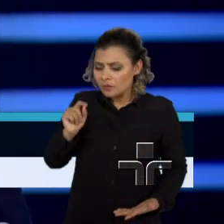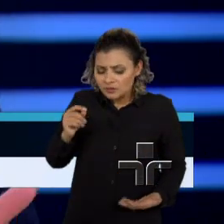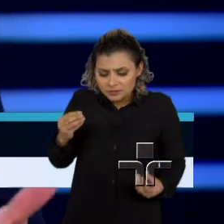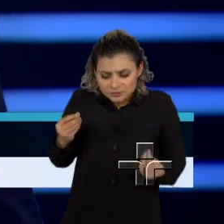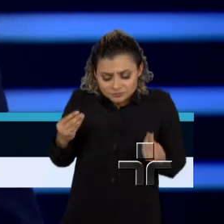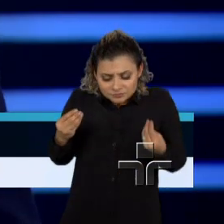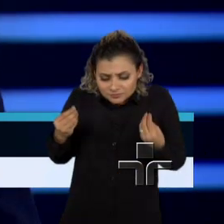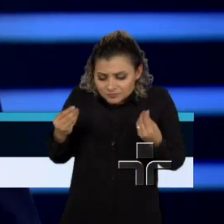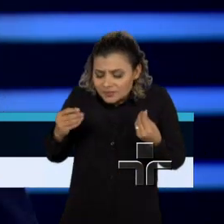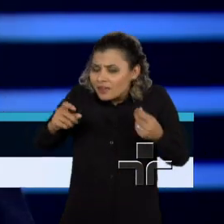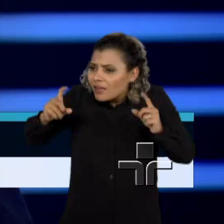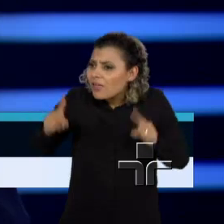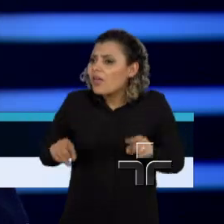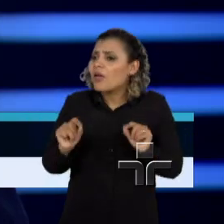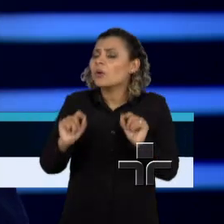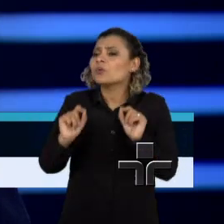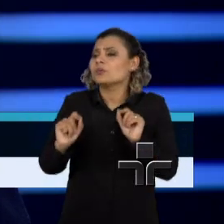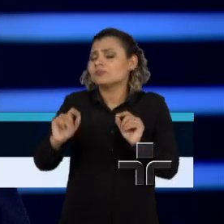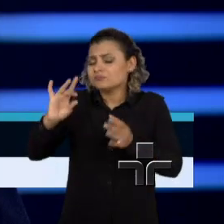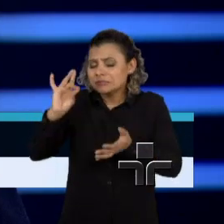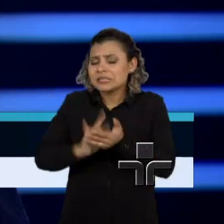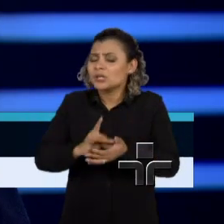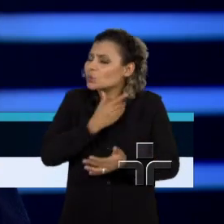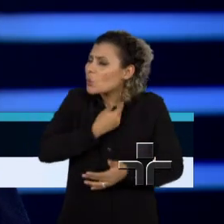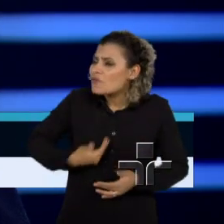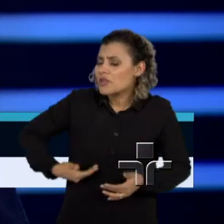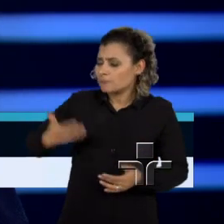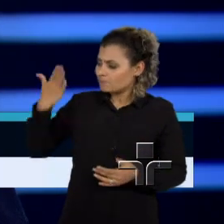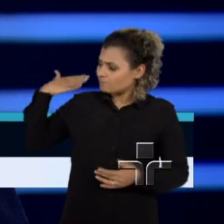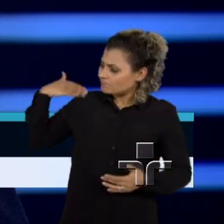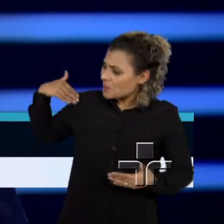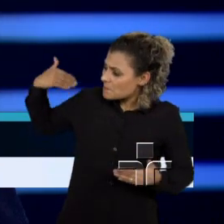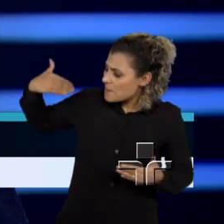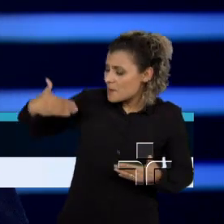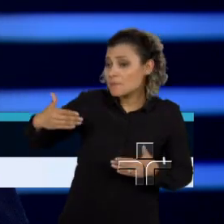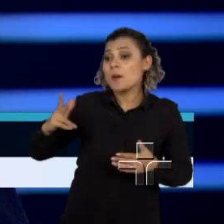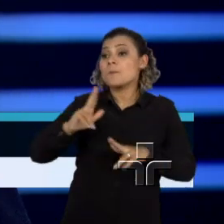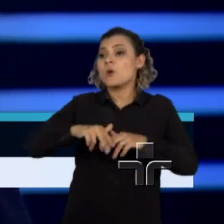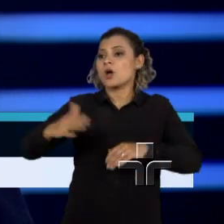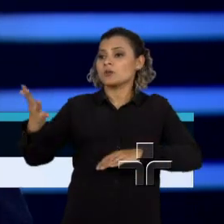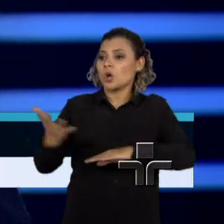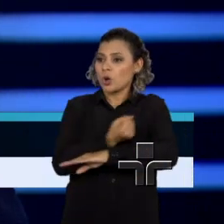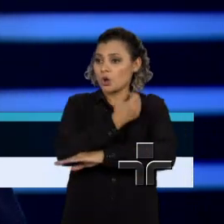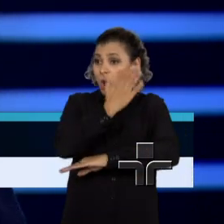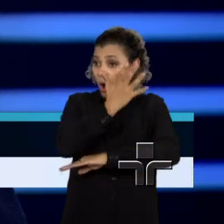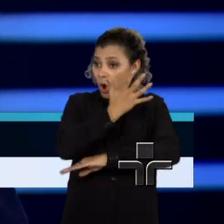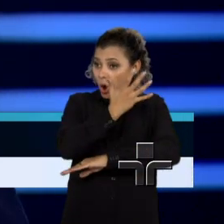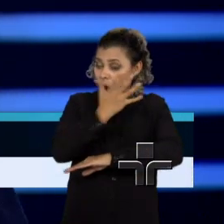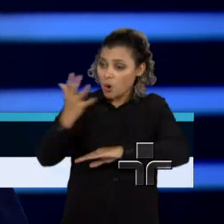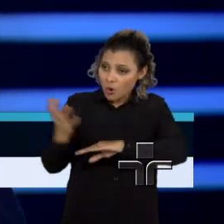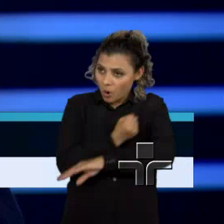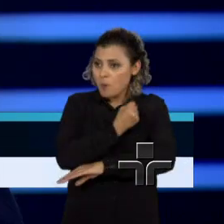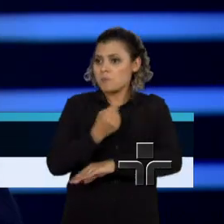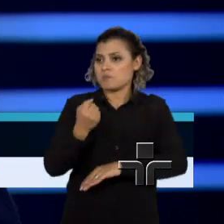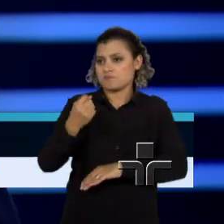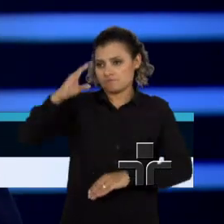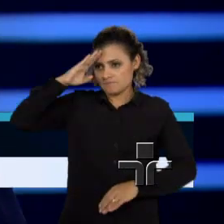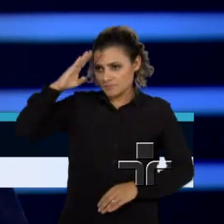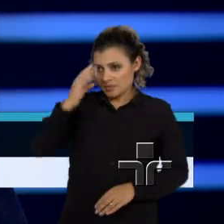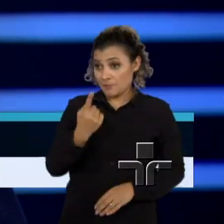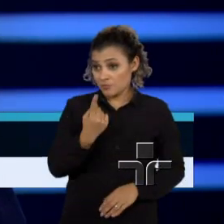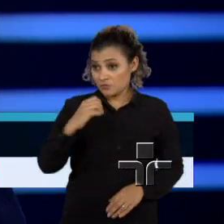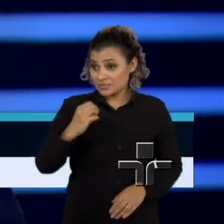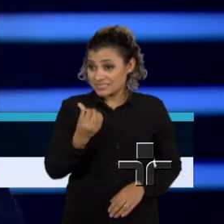ilegítimo. Ele é fruto... Os governos que se sucederam ao golpe militar de 64, cujo golpe foi dado em nome da democracia e